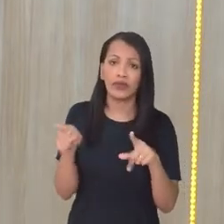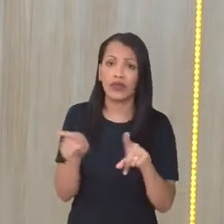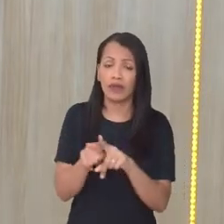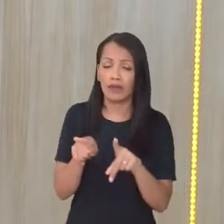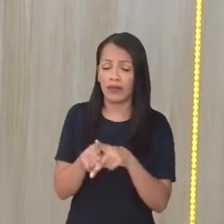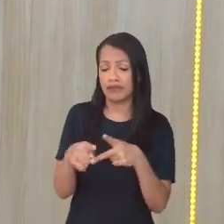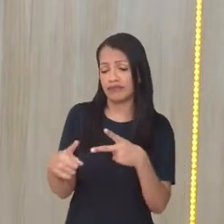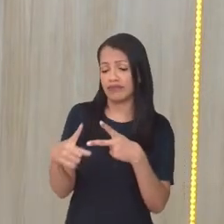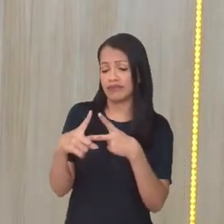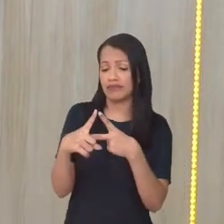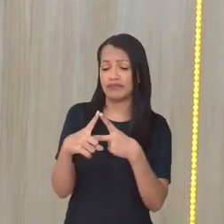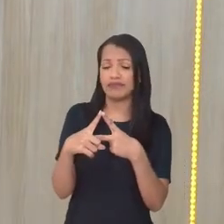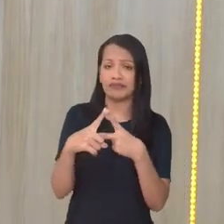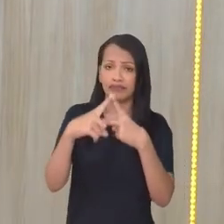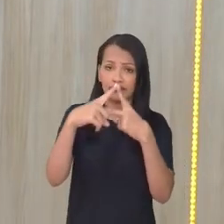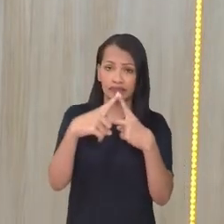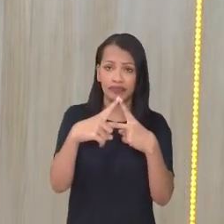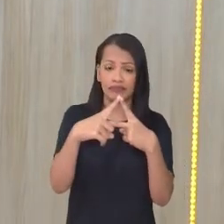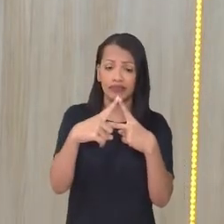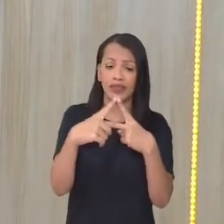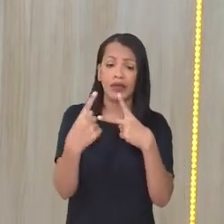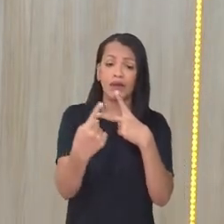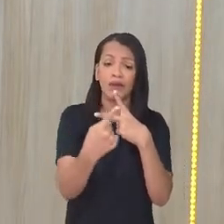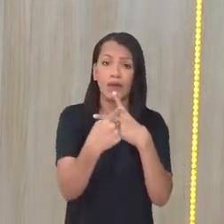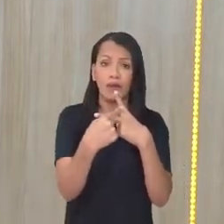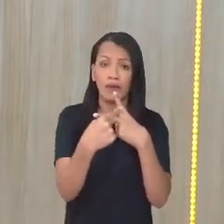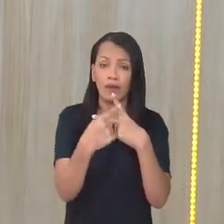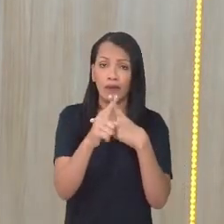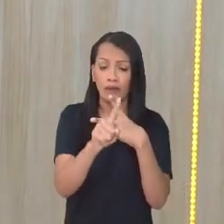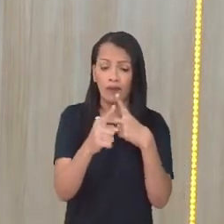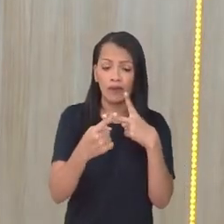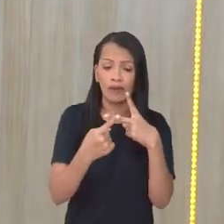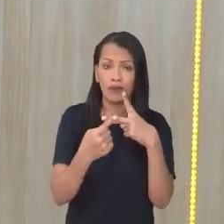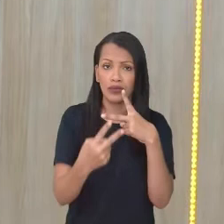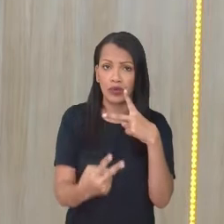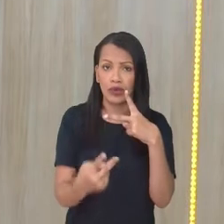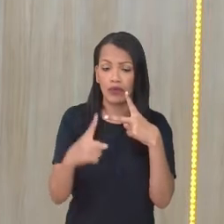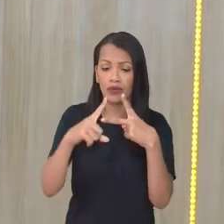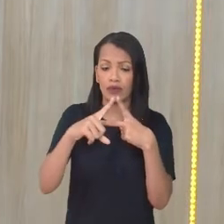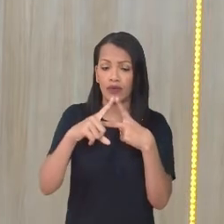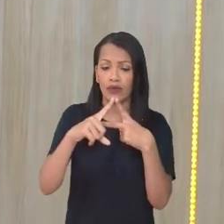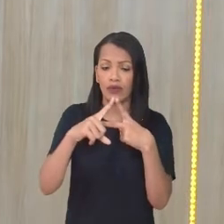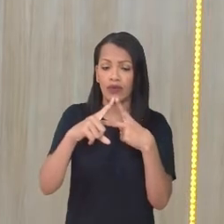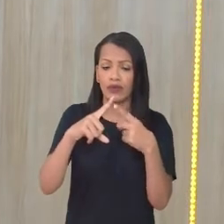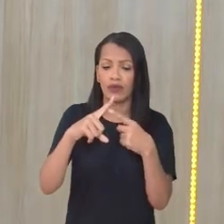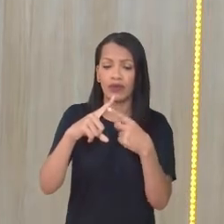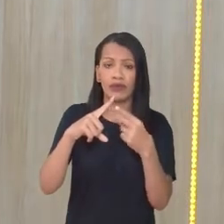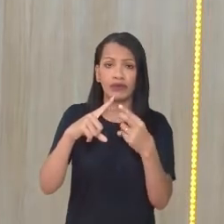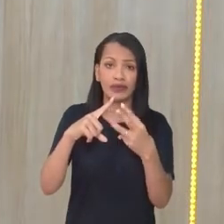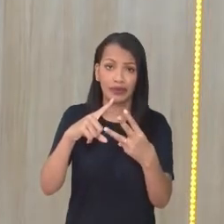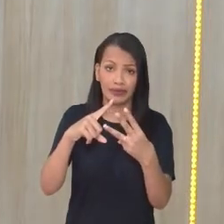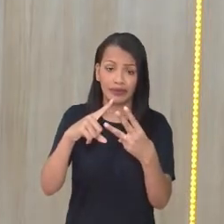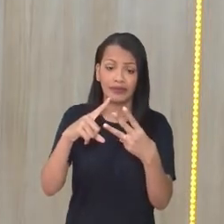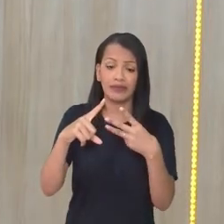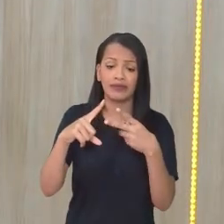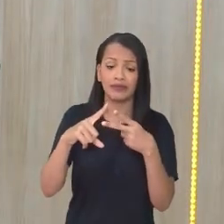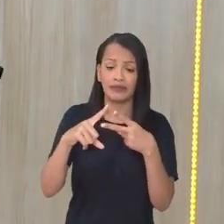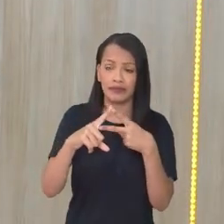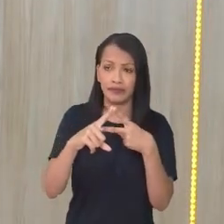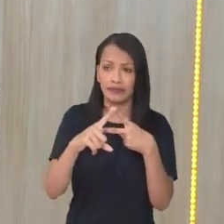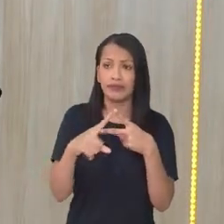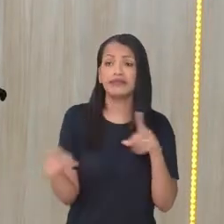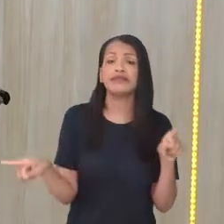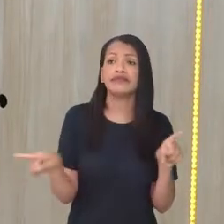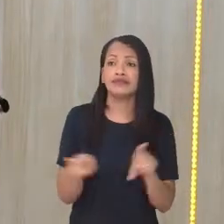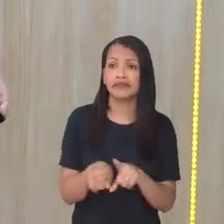lados. 1, 2, 3. O quadrilátero que eu trouxe, um quadrilátero especial,